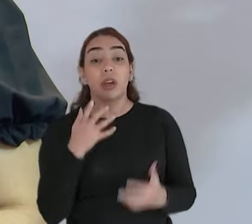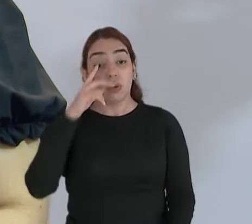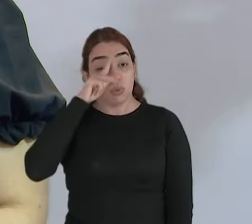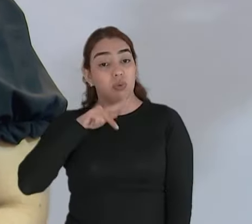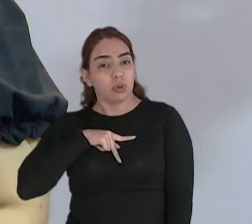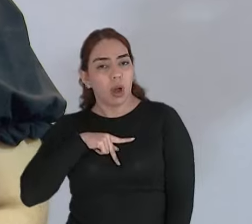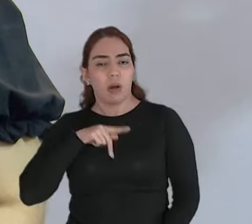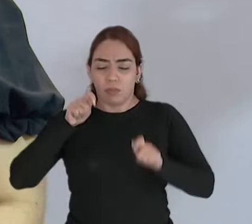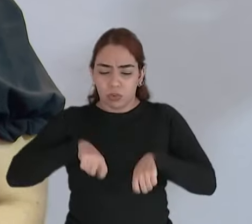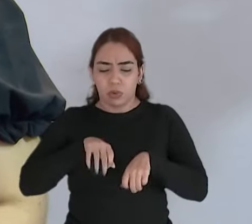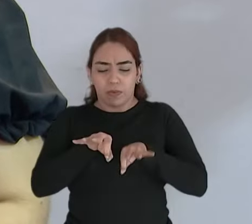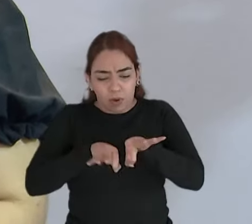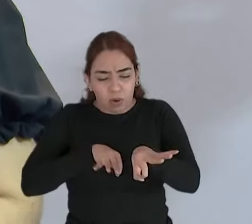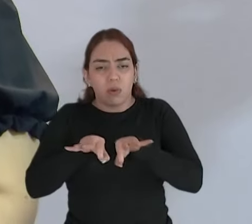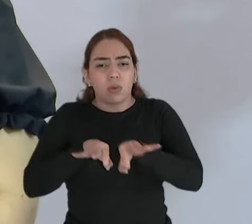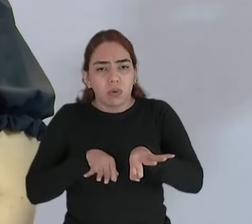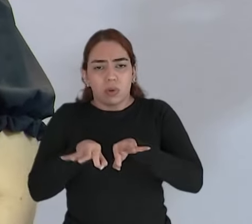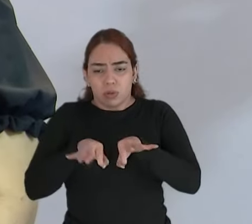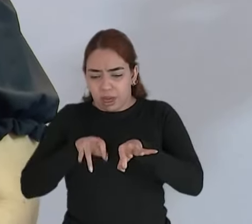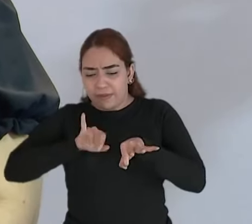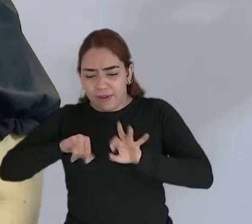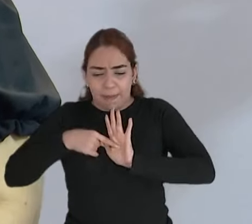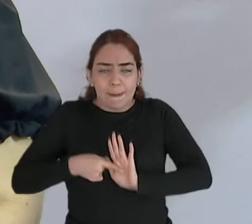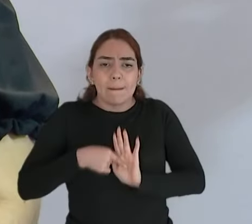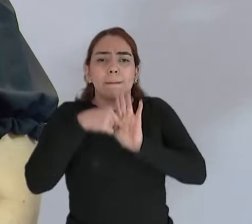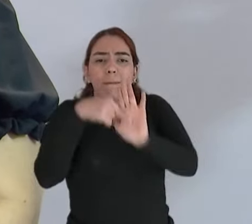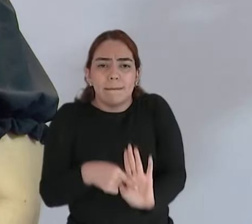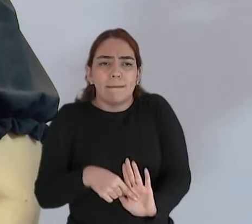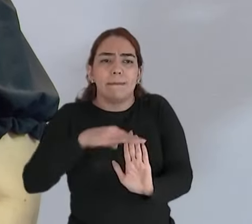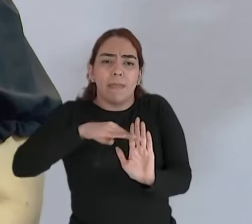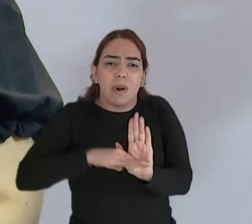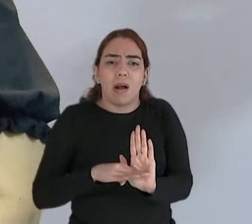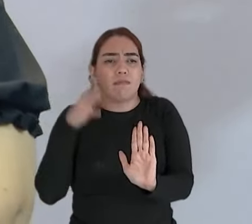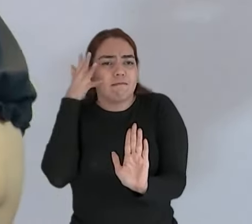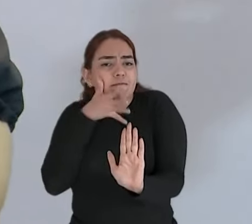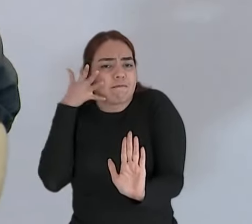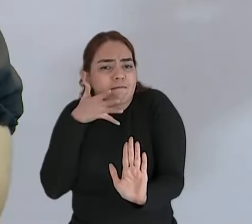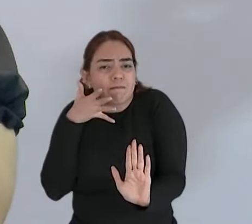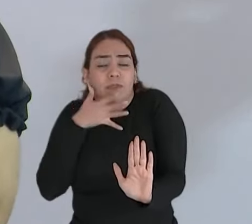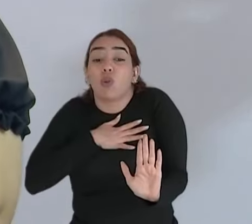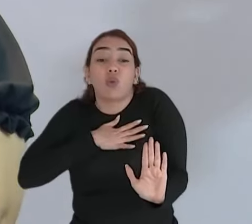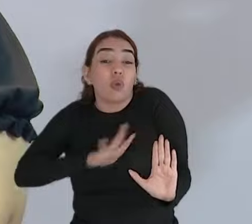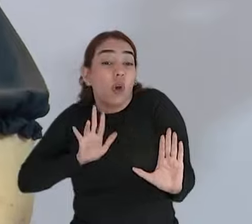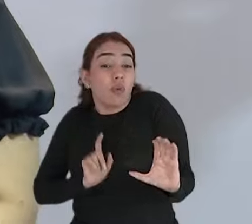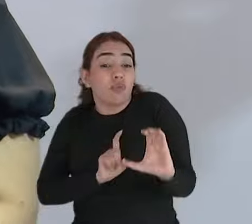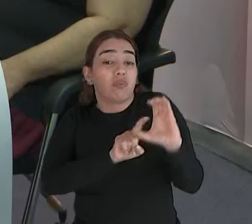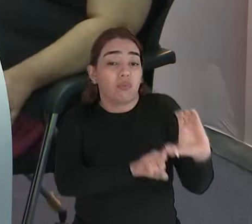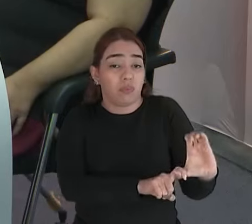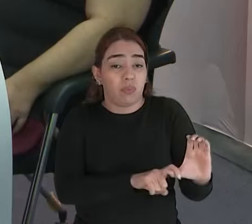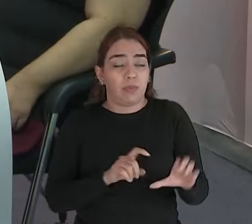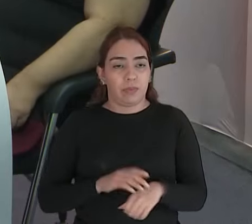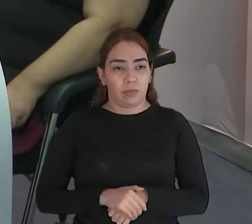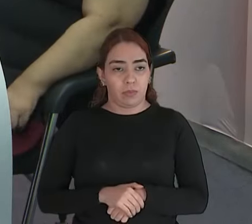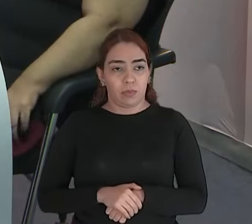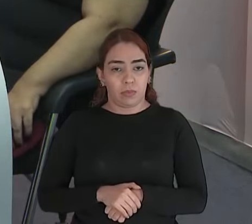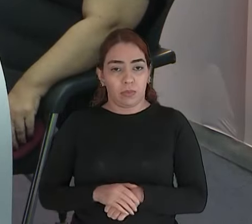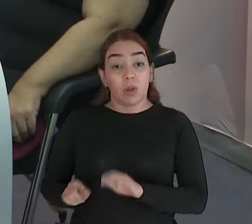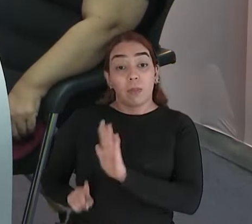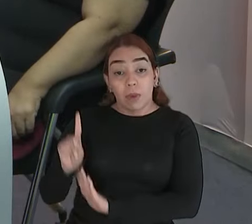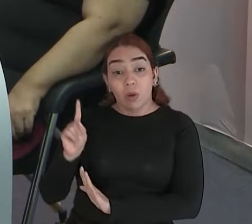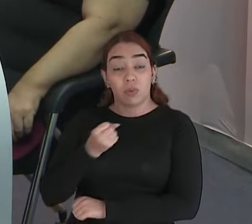Porque eu sabia exatamente o que eu iria fazer, o que eu iria falar. Eu não ia estar dependendo do outro. Isso comprometeu as suas notas